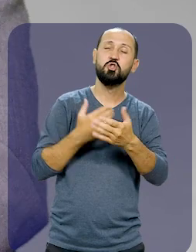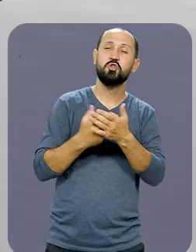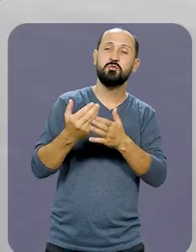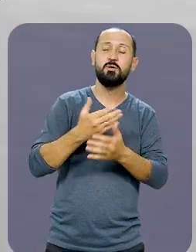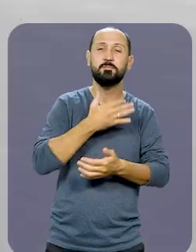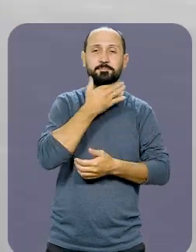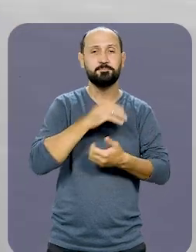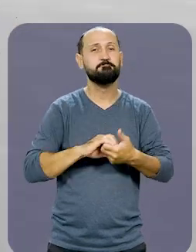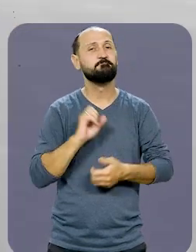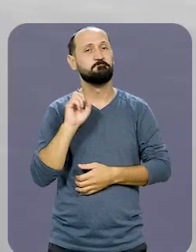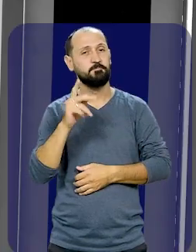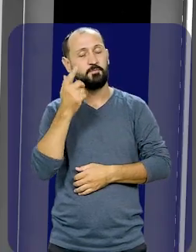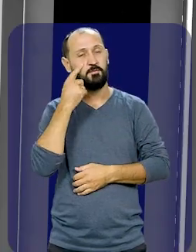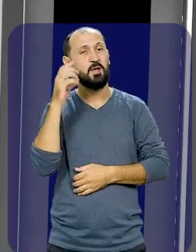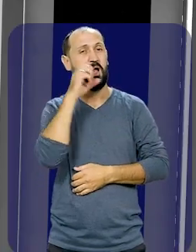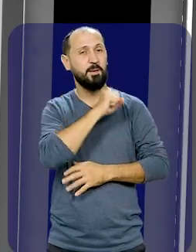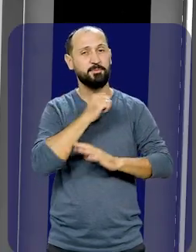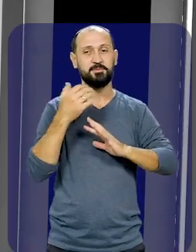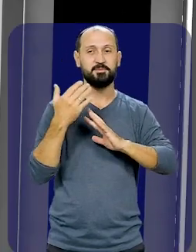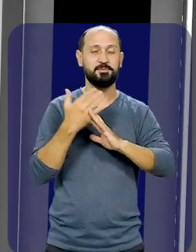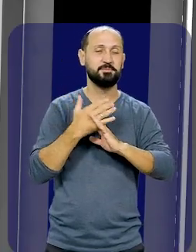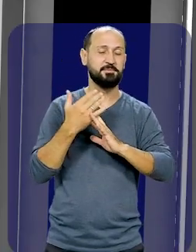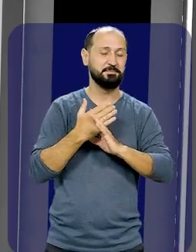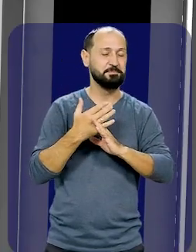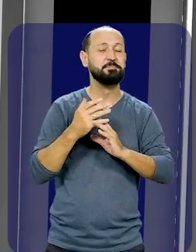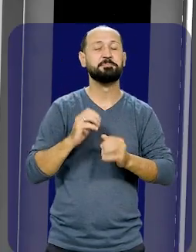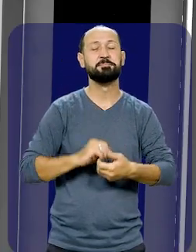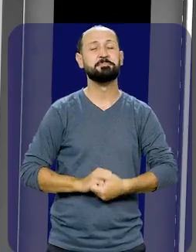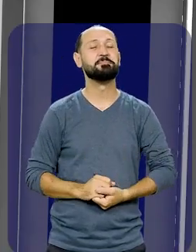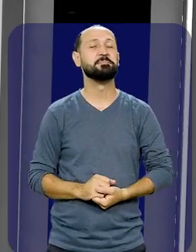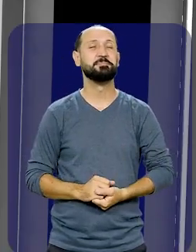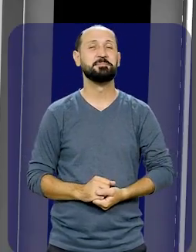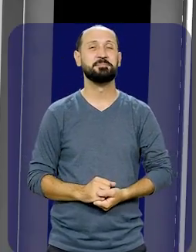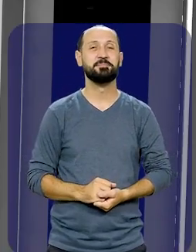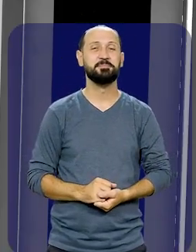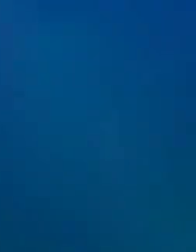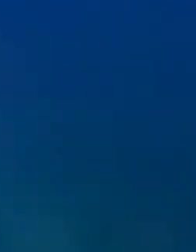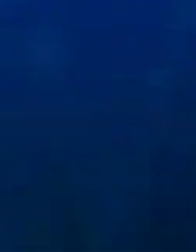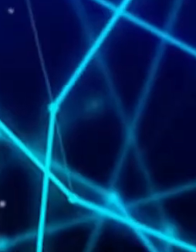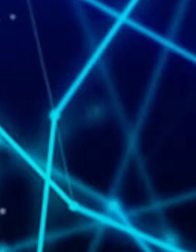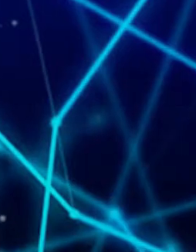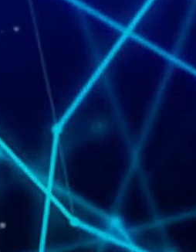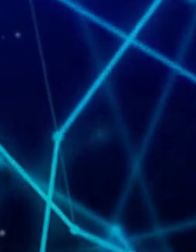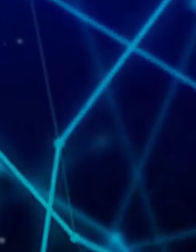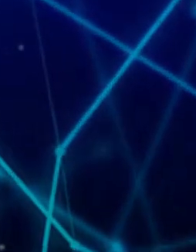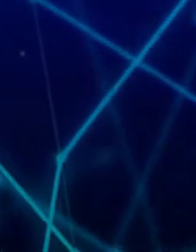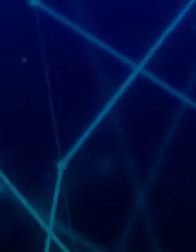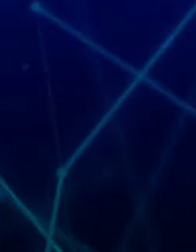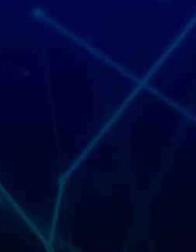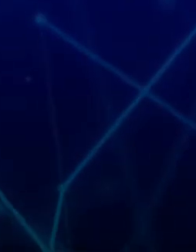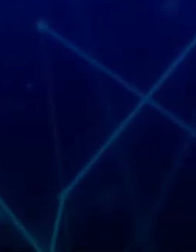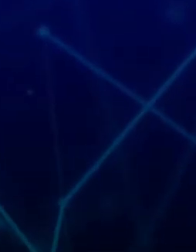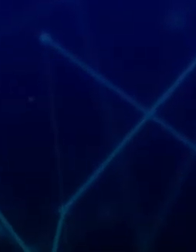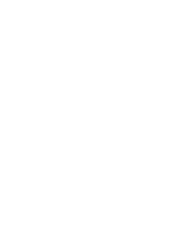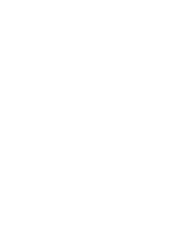vierem. Ok, doutor, a gente vai para um breve intervalo e já voltamos.